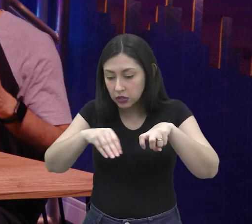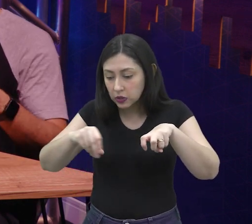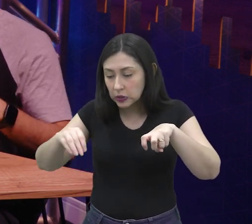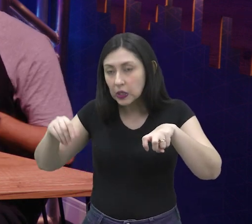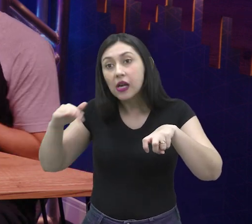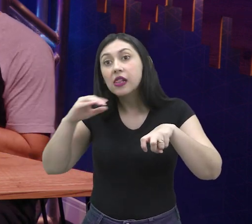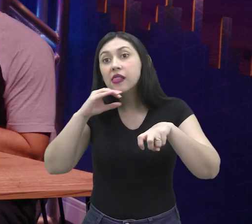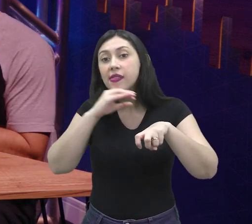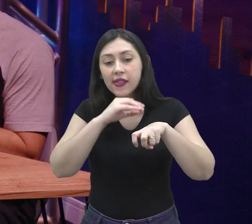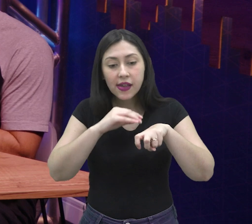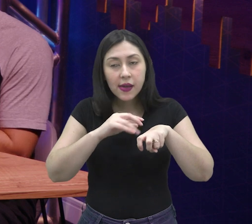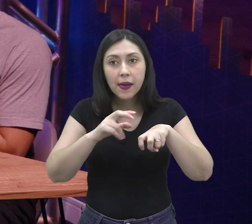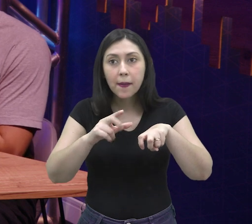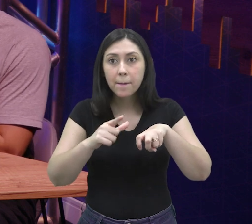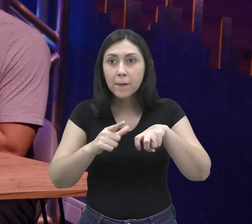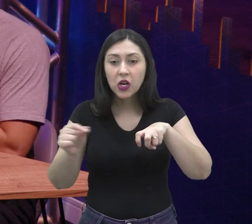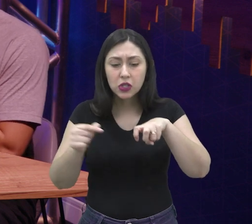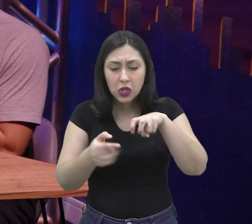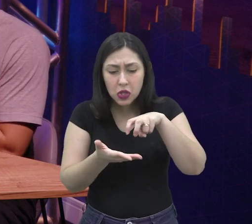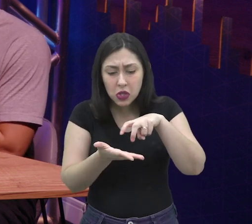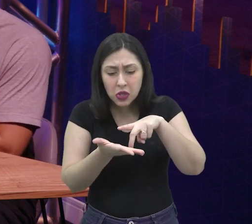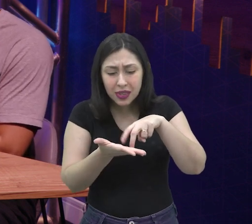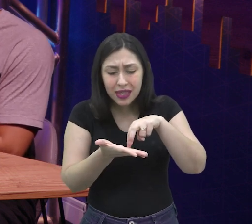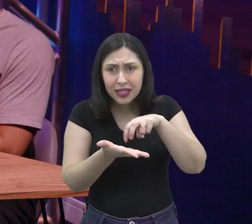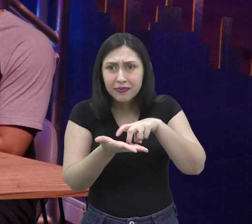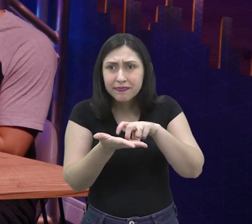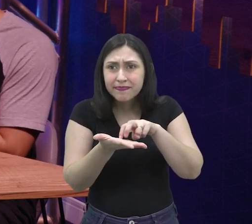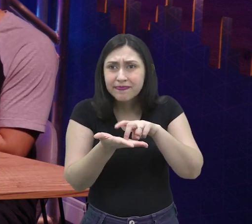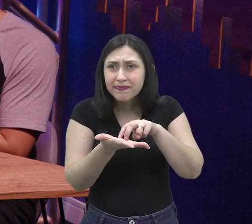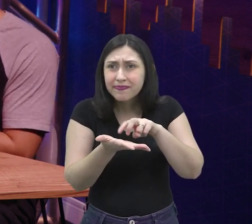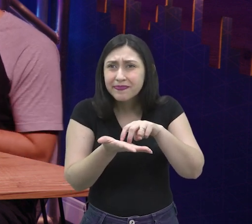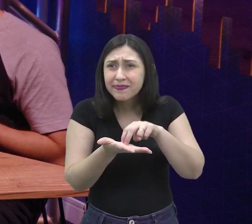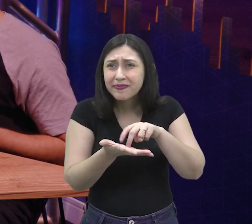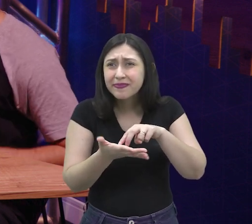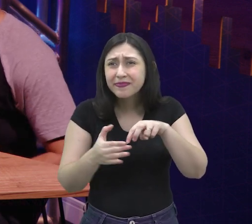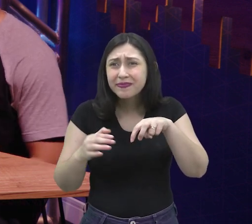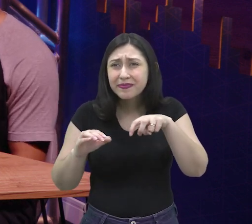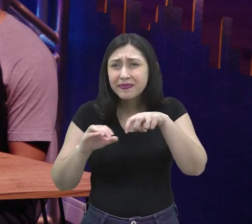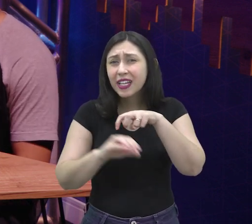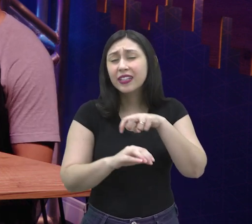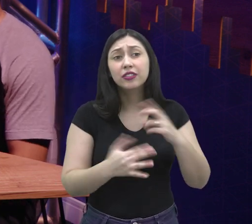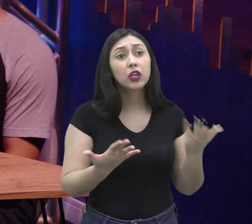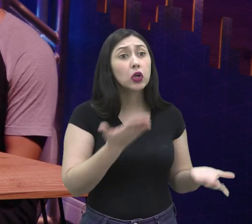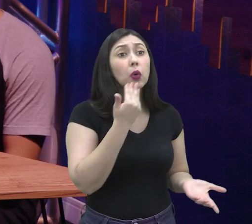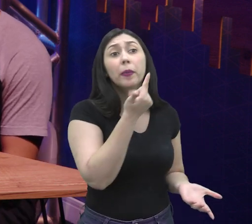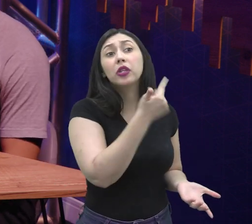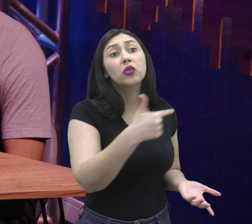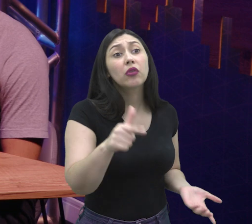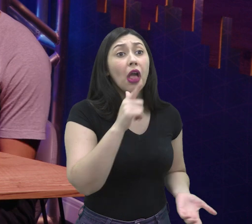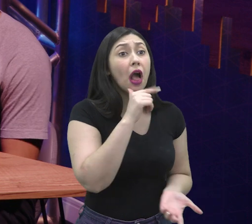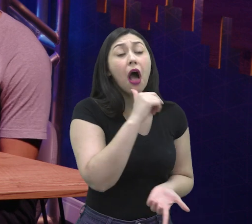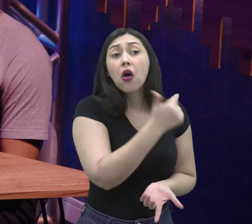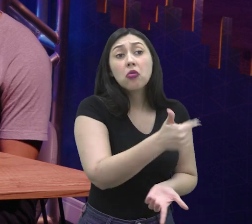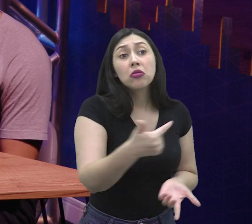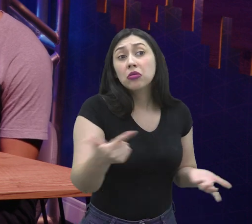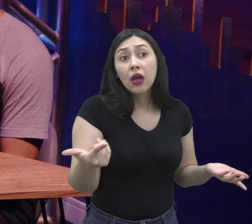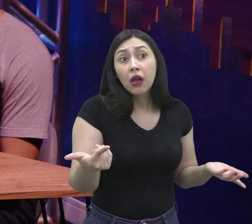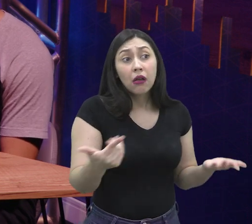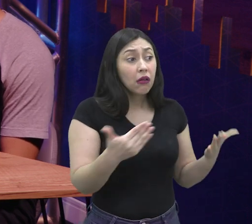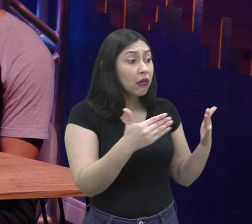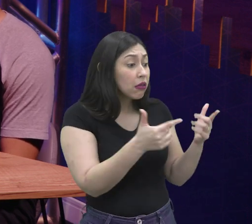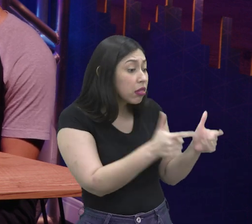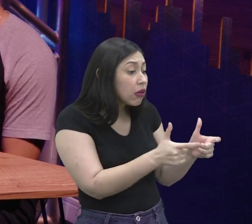quente, e aí por isso que vários animais ficam com as patinhas queimadas e tudo mais. Então, ficam sem alimento, sem água, né? Toda essa questão,